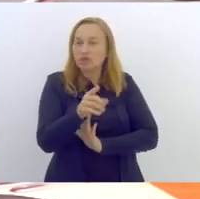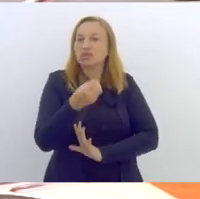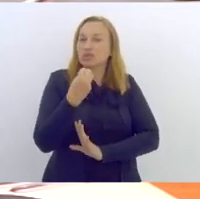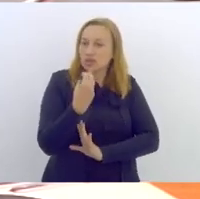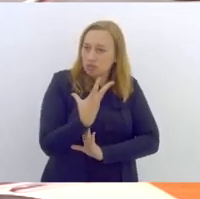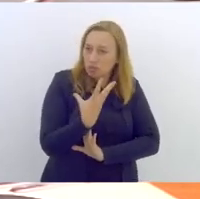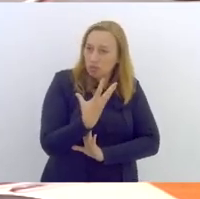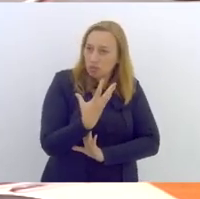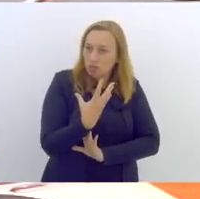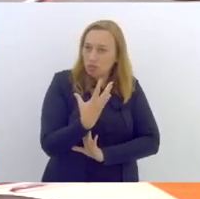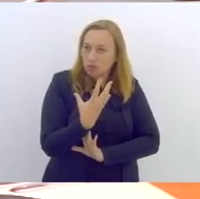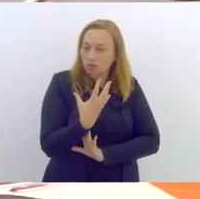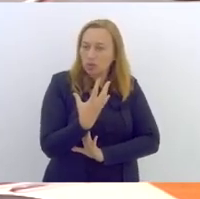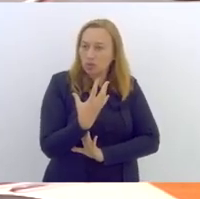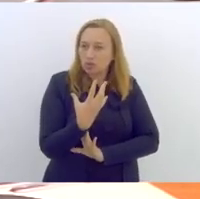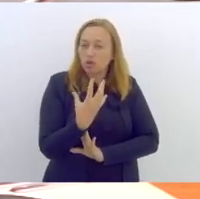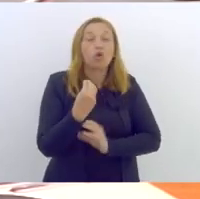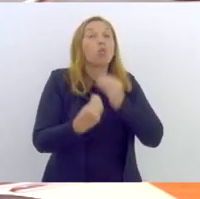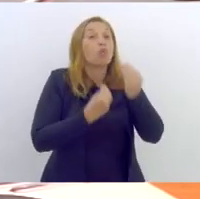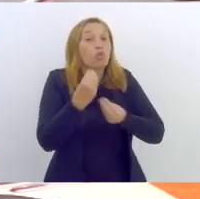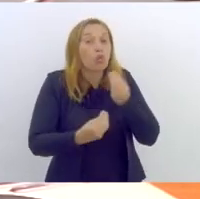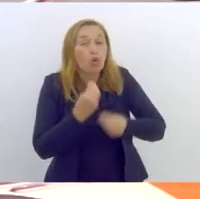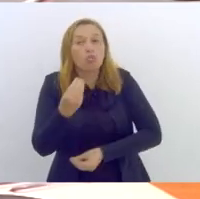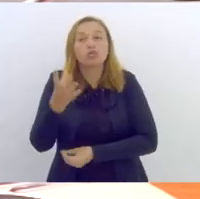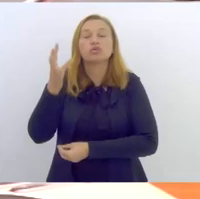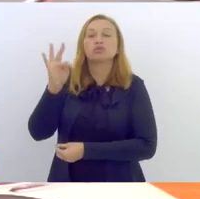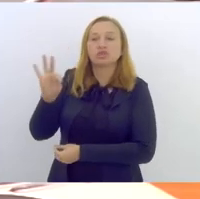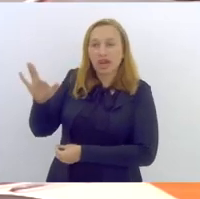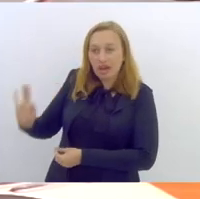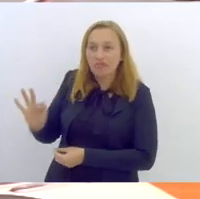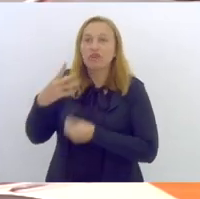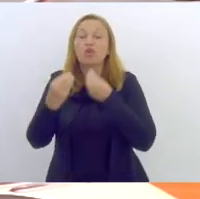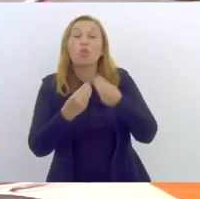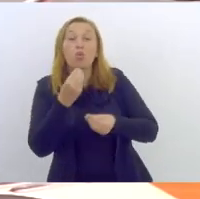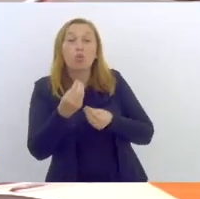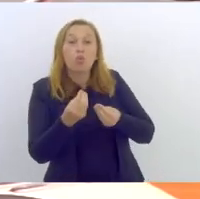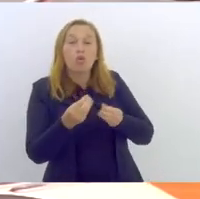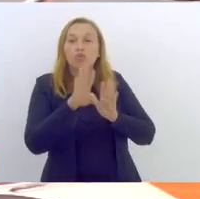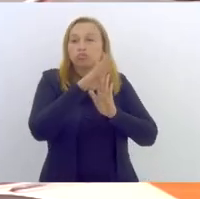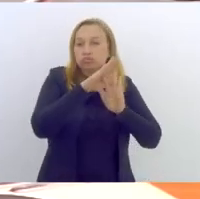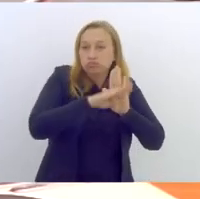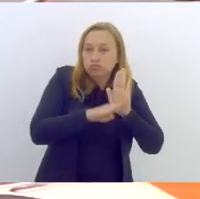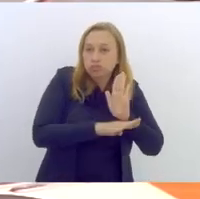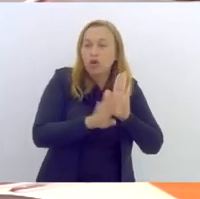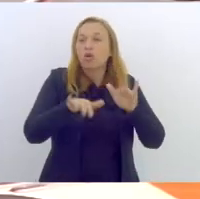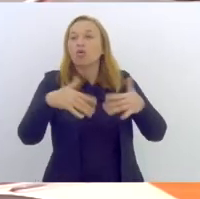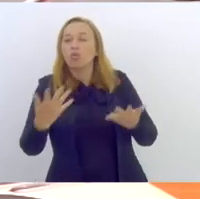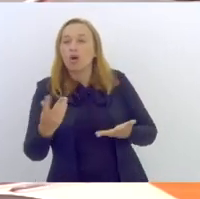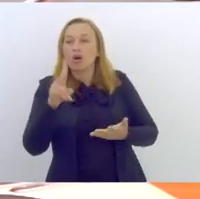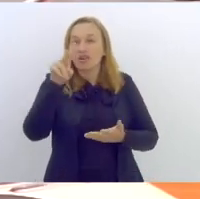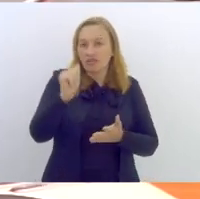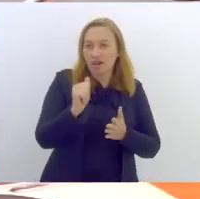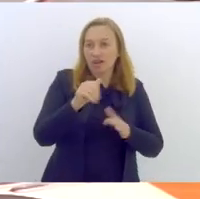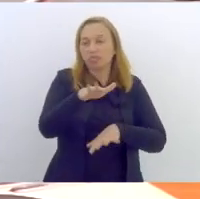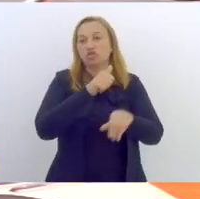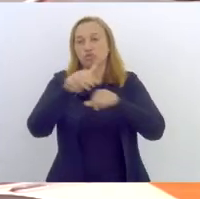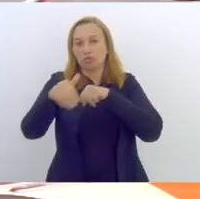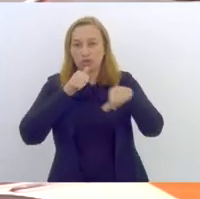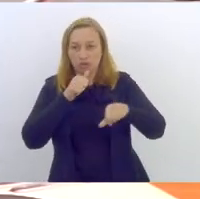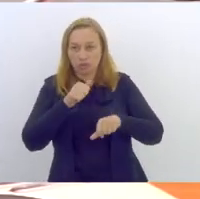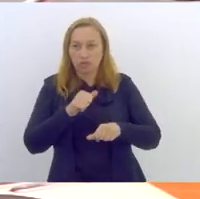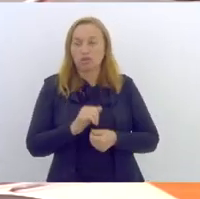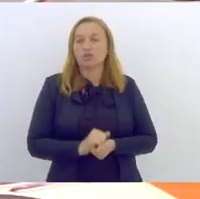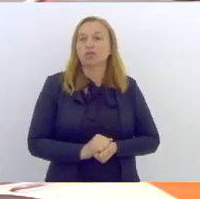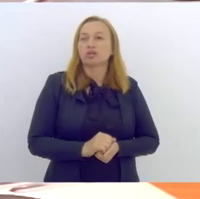válidos sobre como vai ser o TAF Qual o cronograma e qual a perspectiva de vagas para o efetivo chamamento e